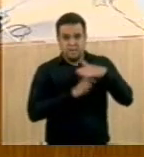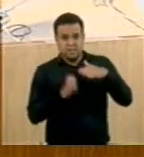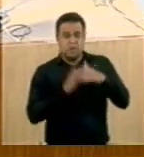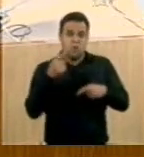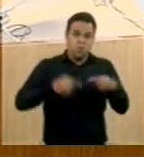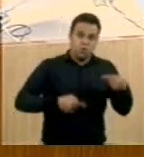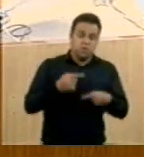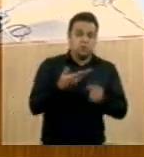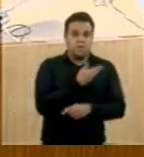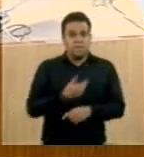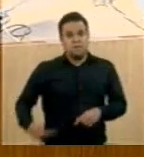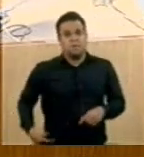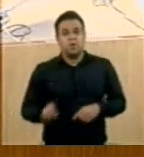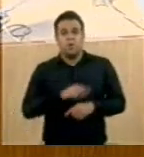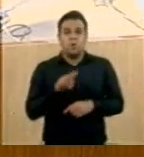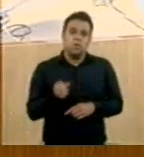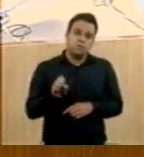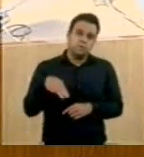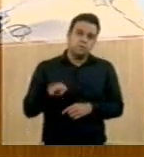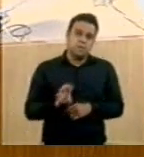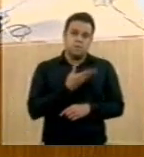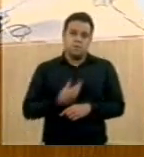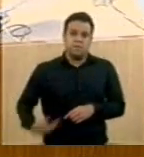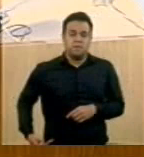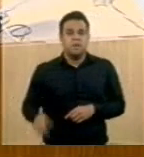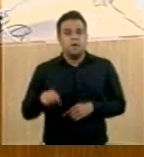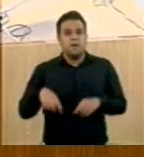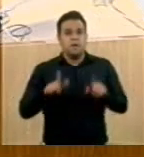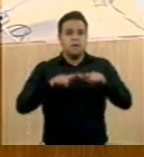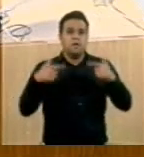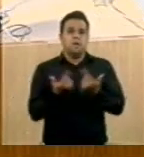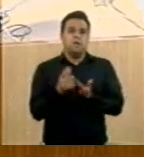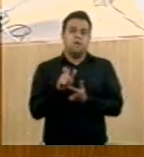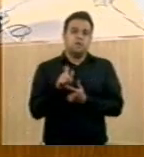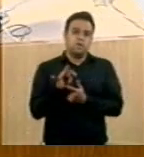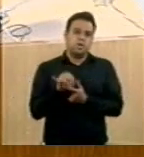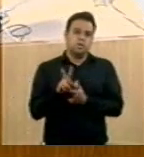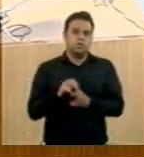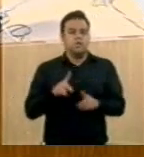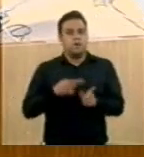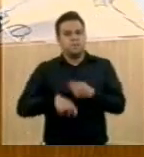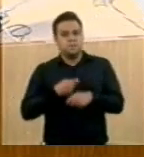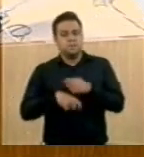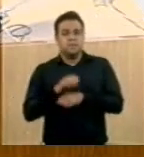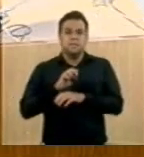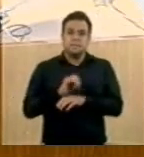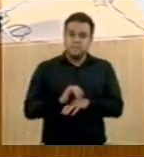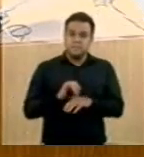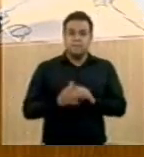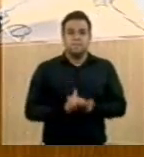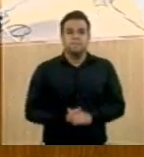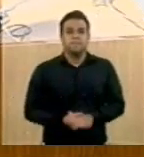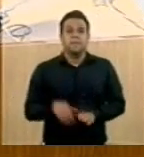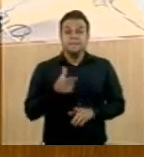política, governamental ou semigovernamental, de cunho legislativo ou administrativo, ainda que não provida de